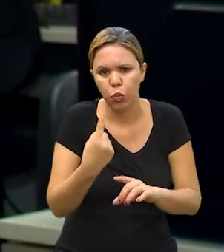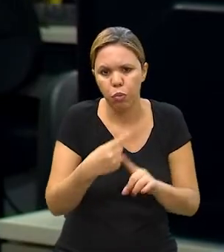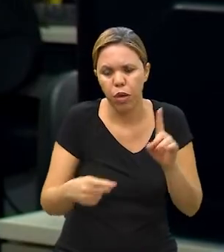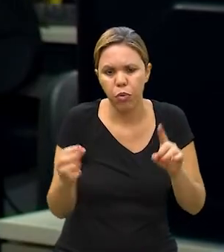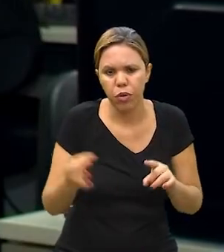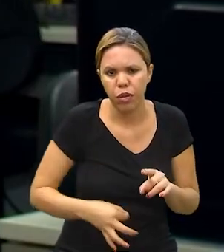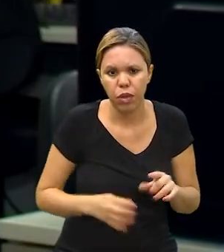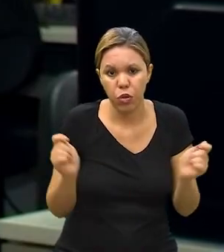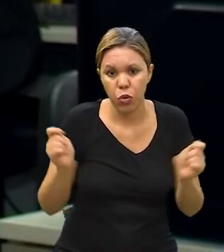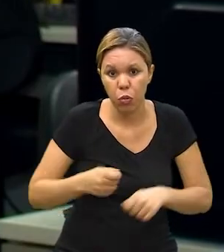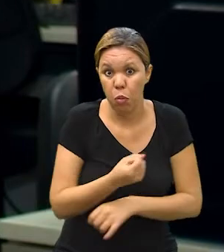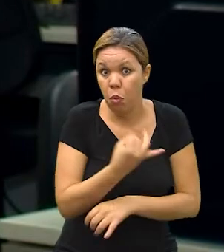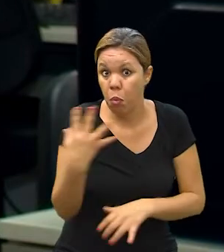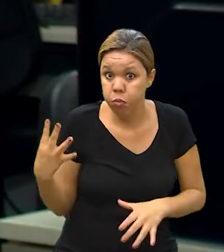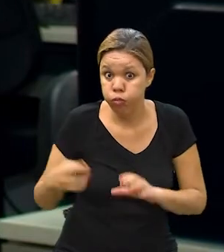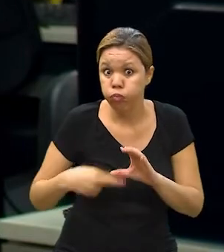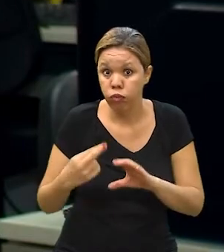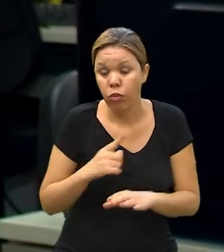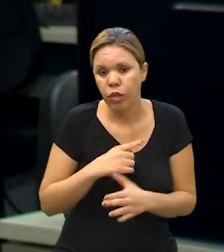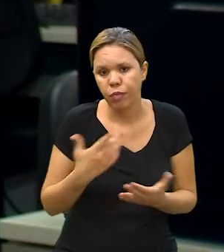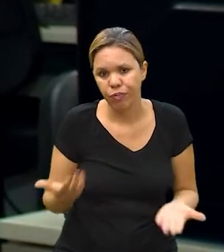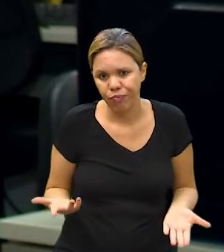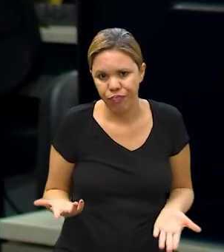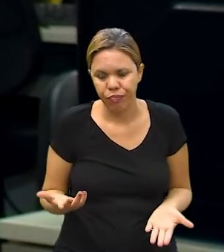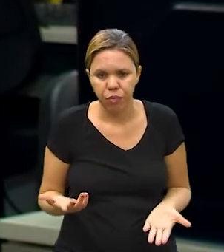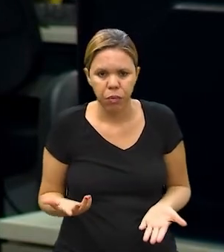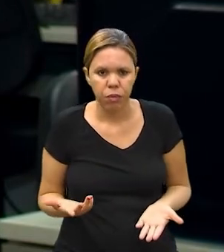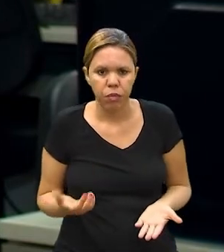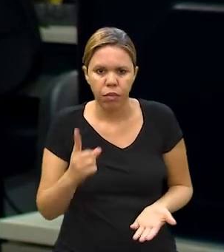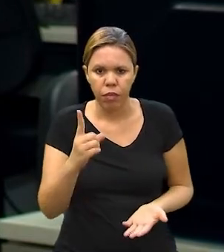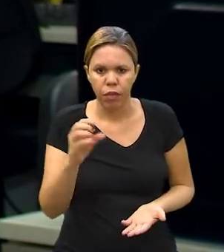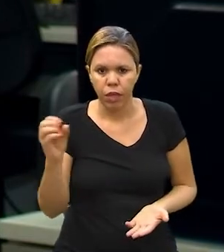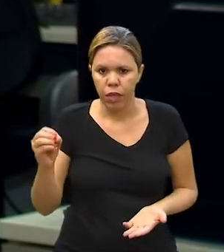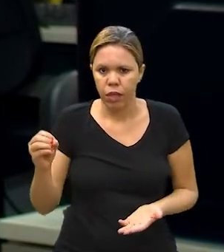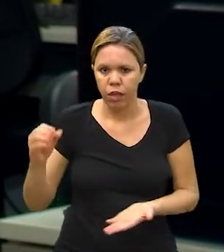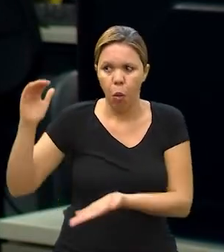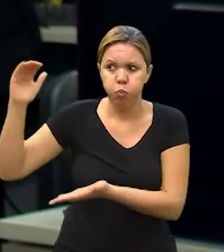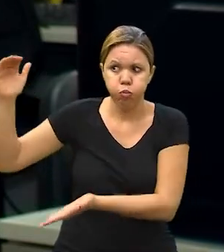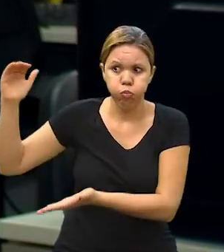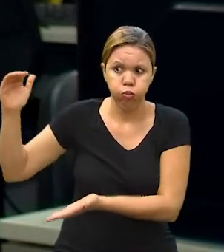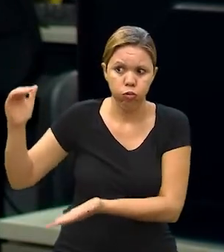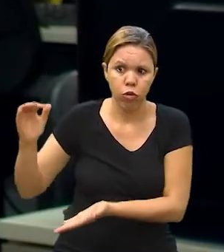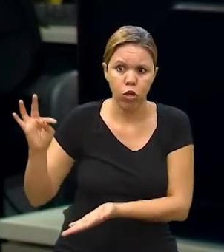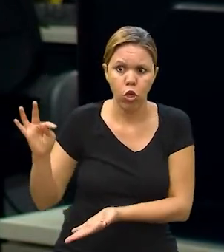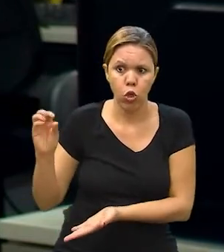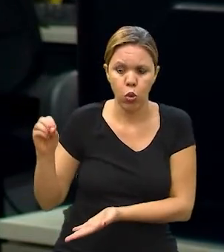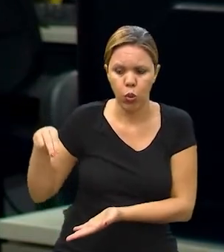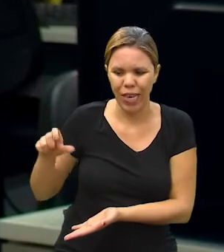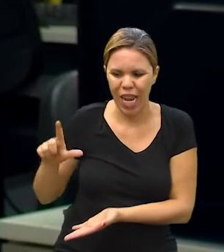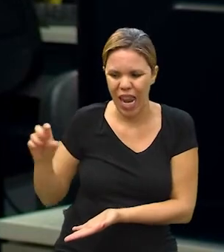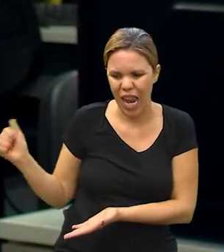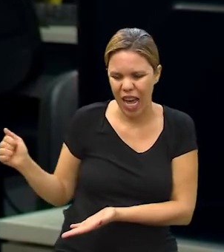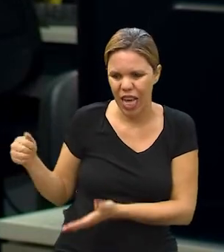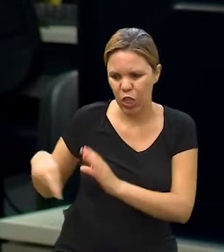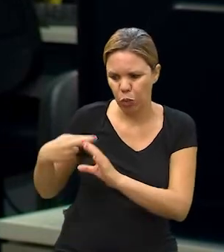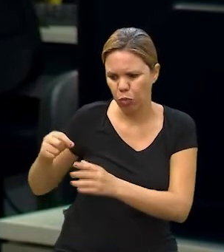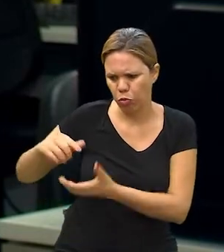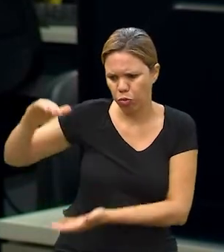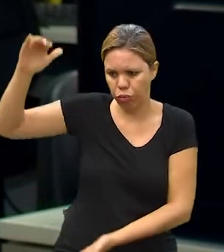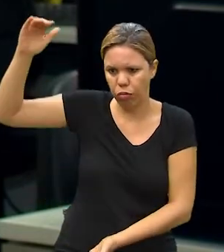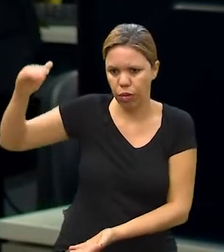seu potencial de reciclagem. De cada 100 toneladas de material potencialmente reciclável que a